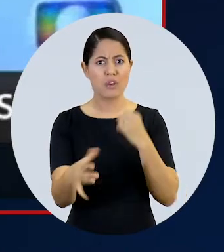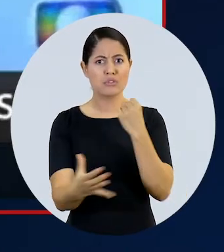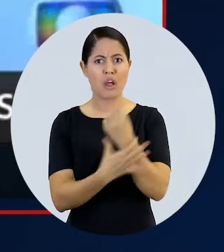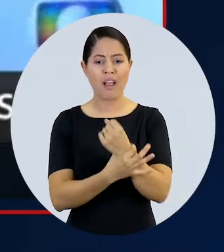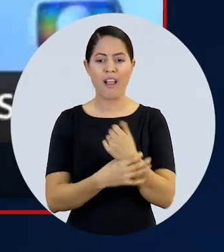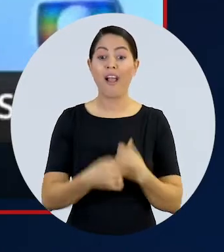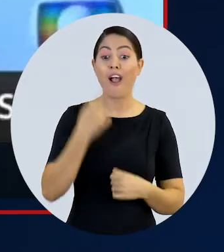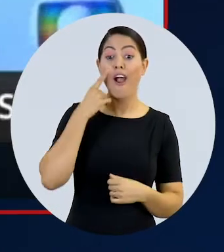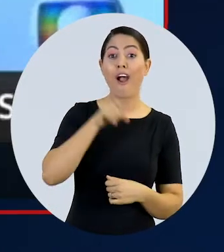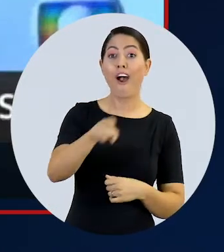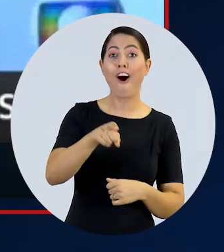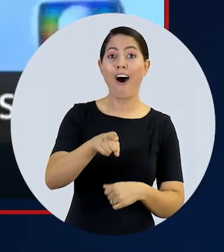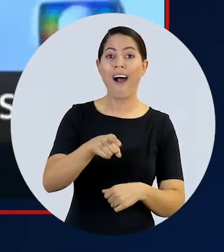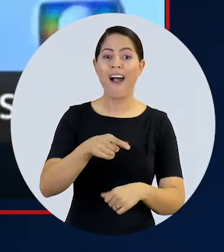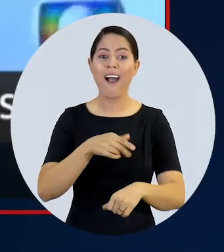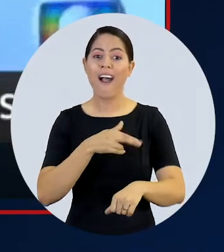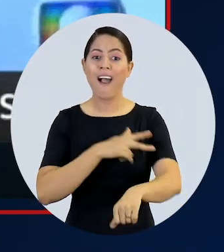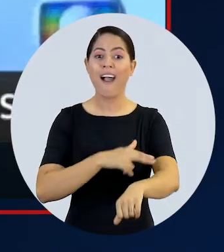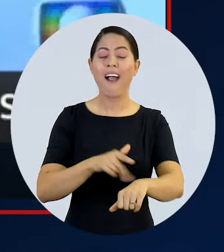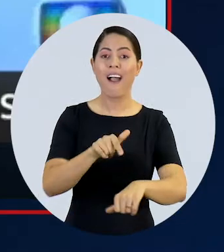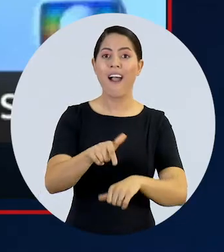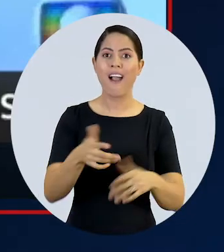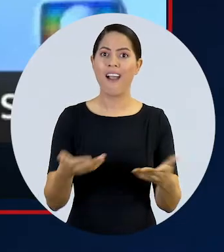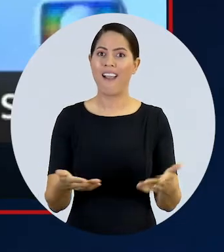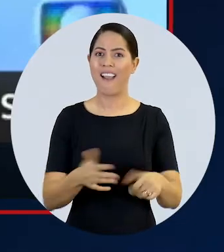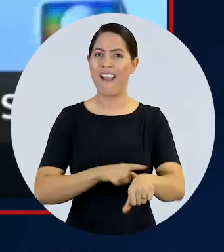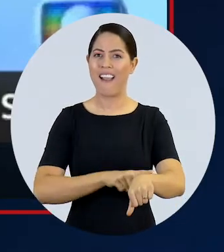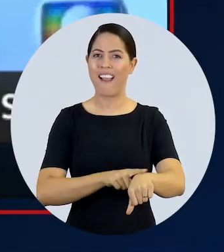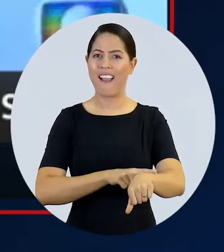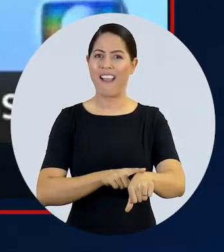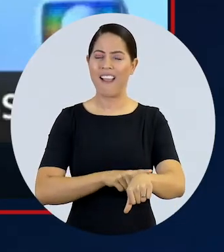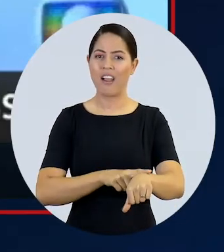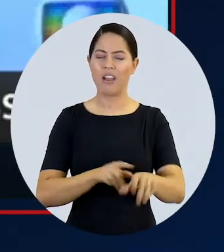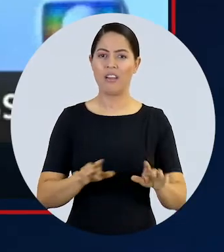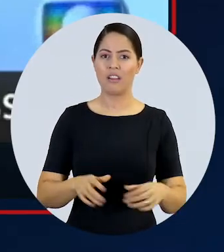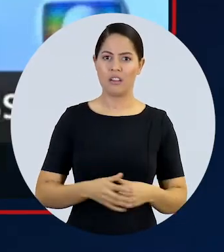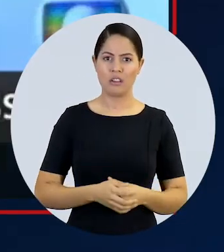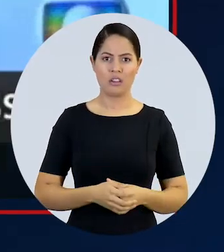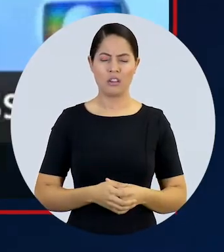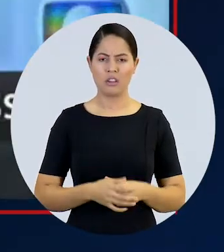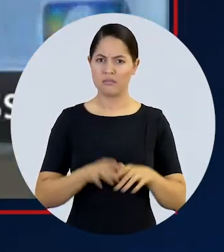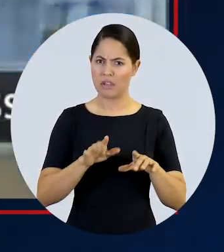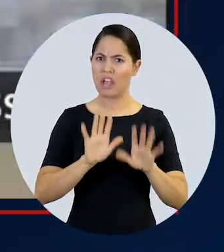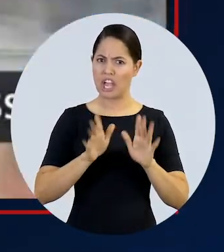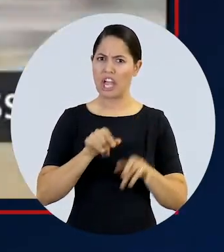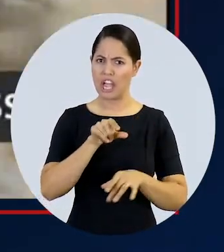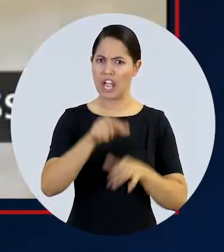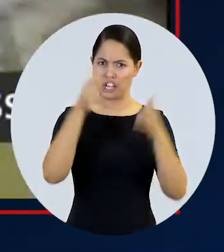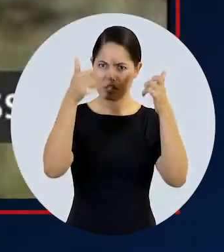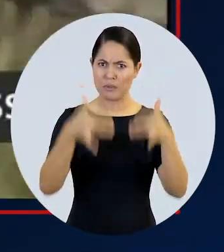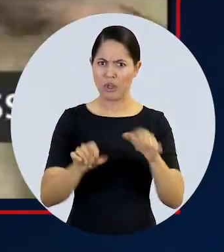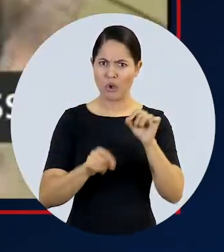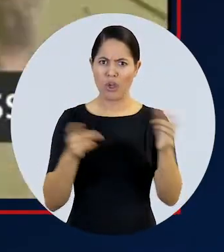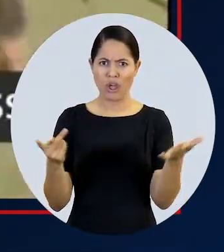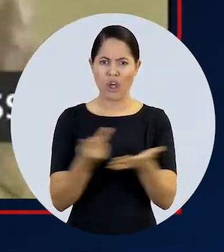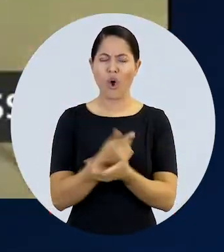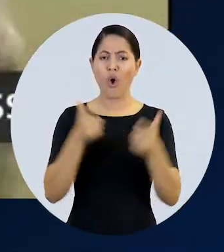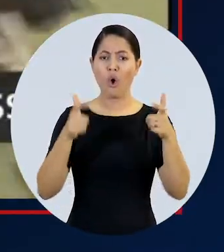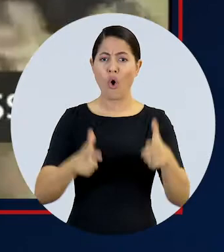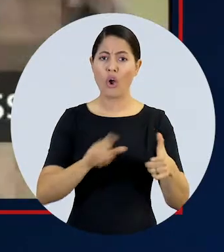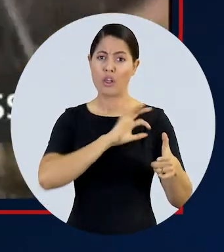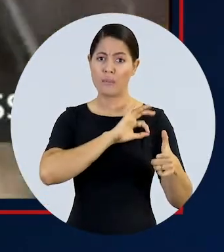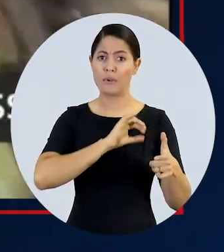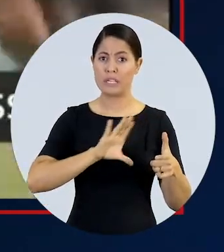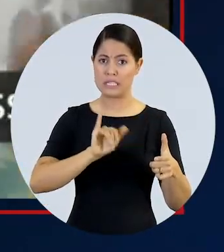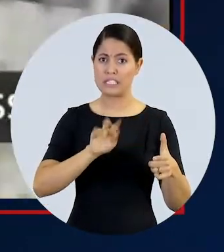segurança, abre aspas, olha a sua cor, não põe a mão em mim. O Fábio acabou de prestar depoimento sobre